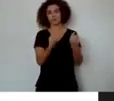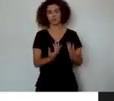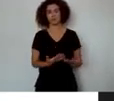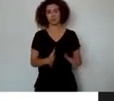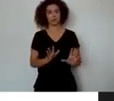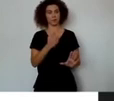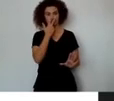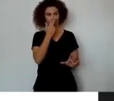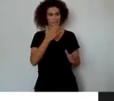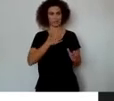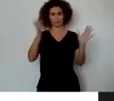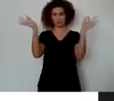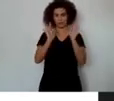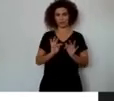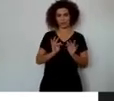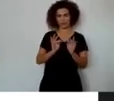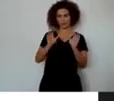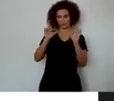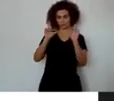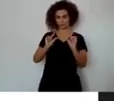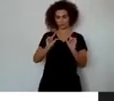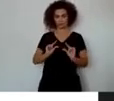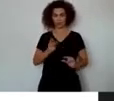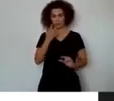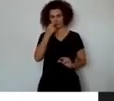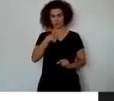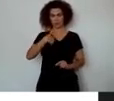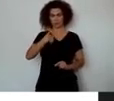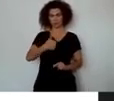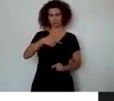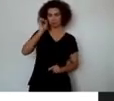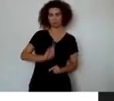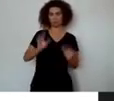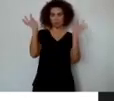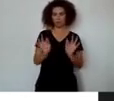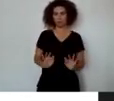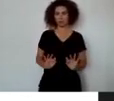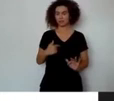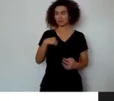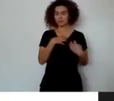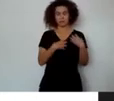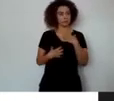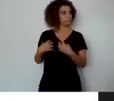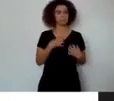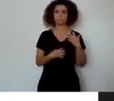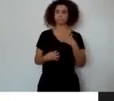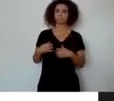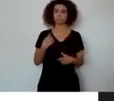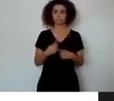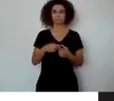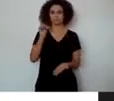diminuída. Como se a gente não tivesse direito à felicidade, a gente não é humanamente feliz. E isso me incomoda muito, que não tem uma